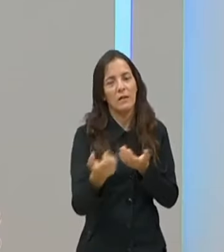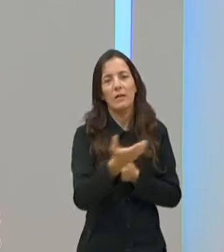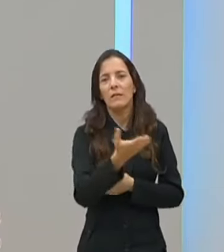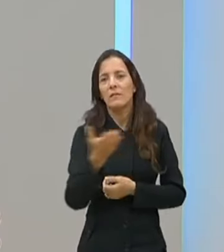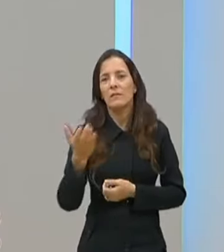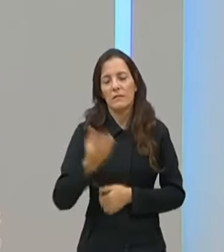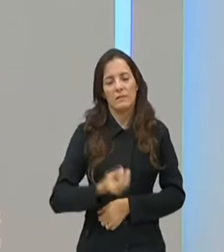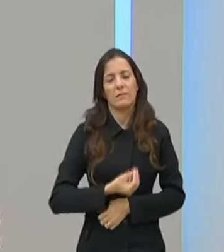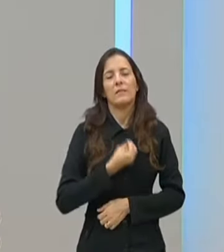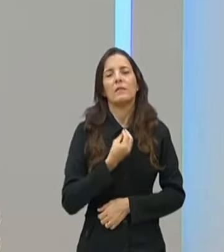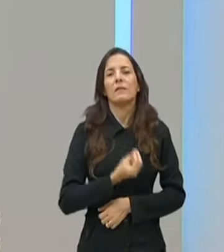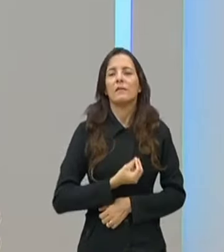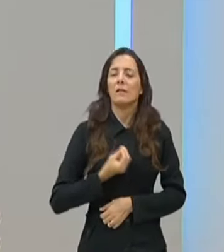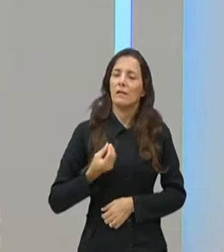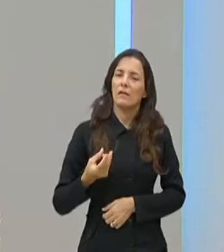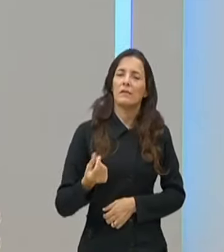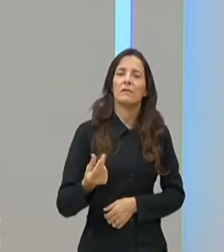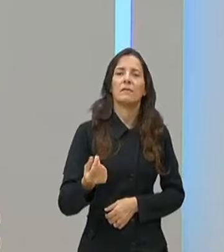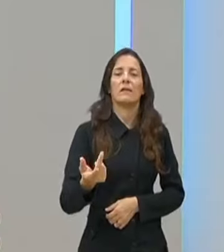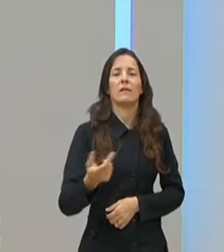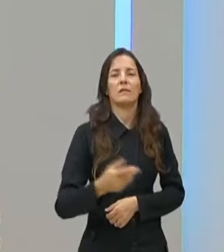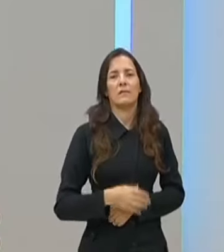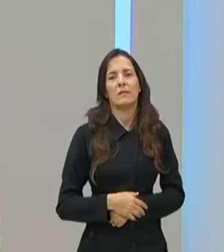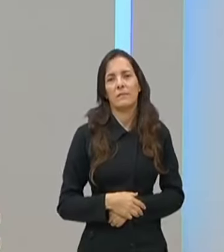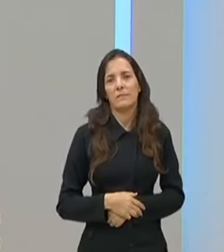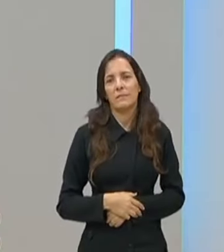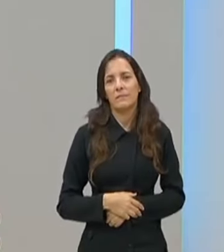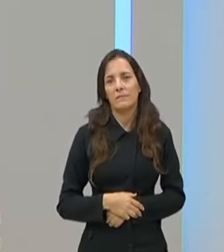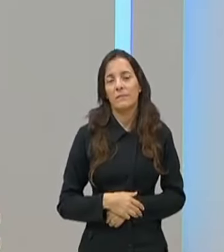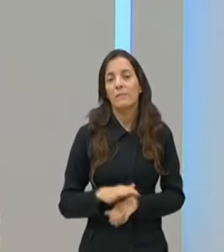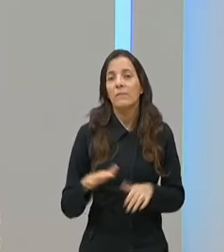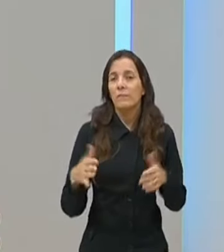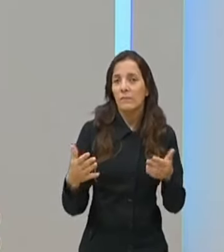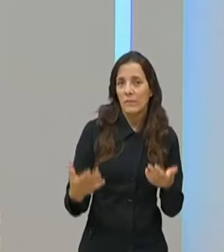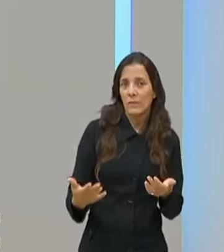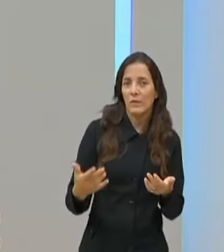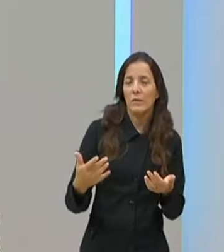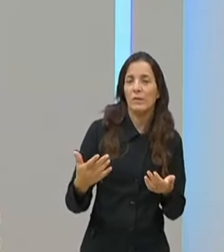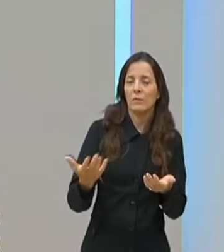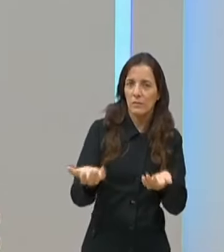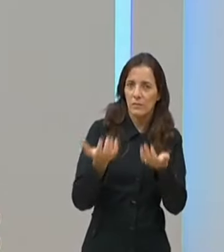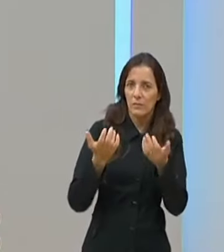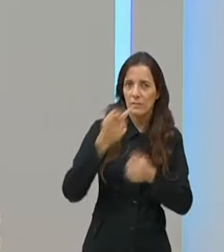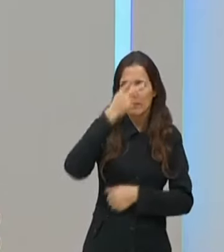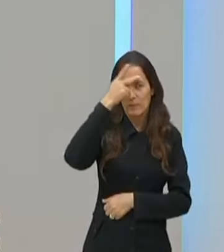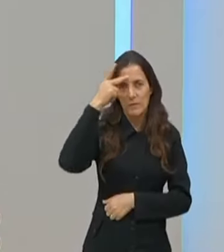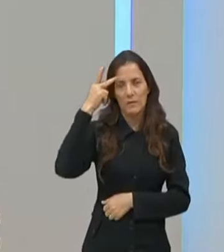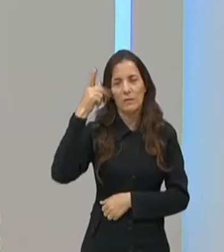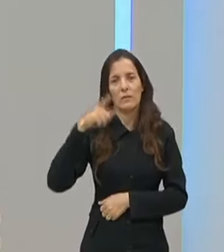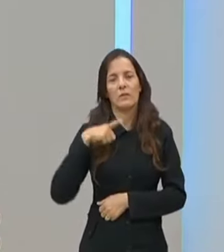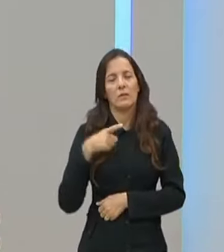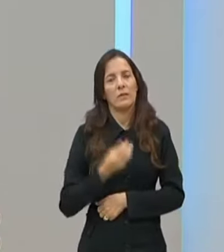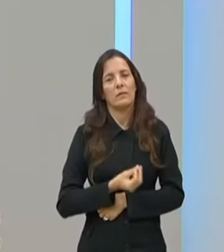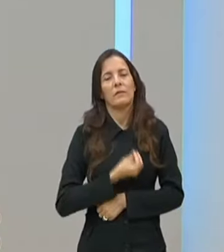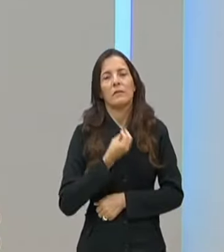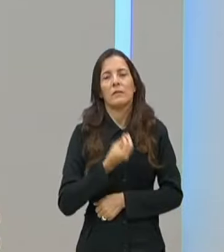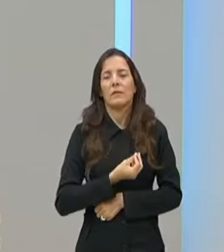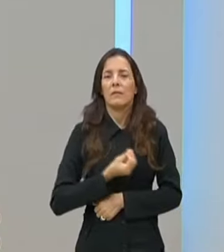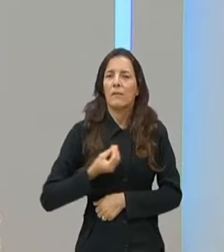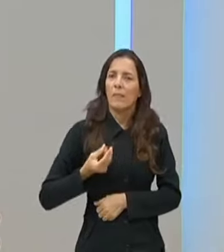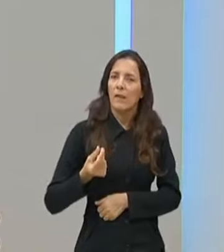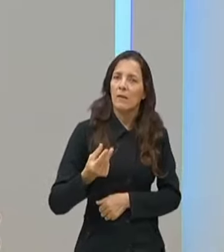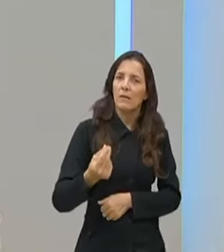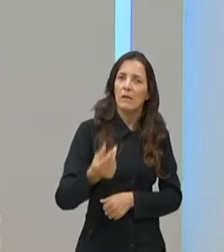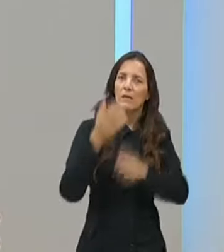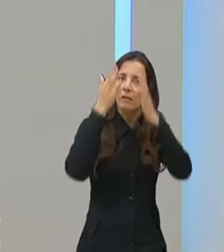para alcançá-las se sofre, se passa por padecimentos aqui, mas